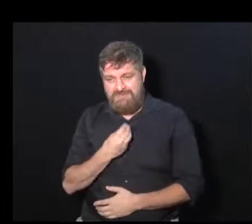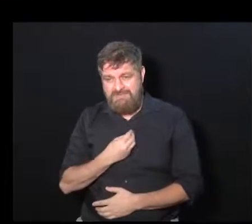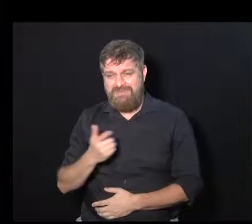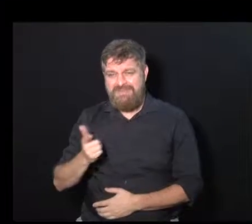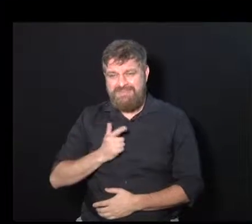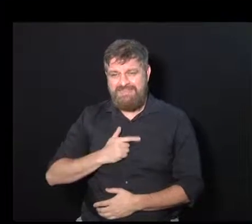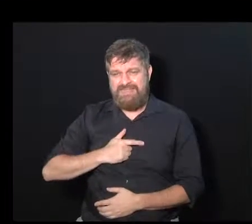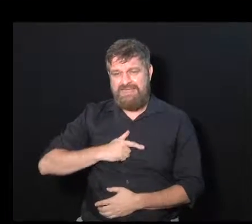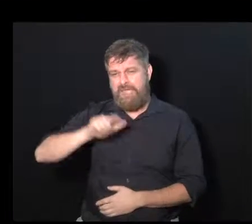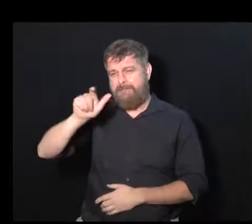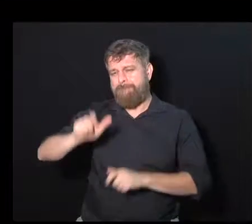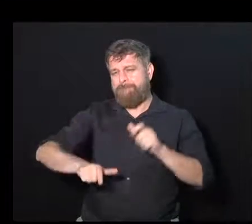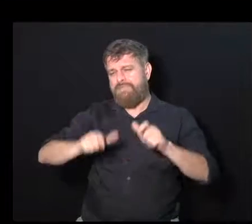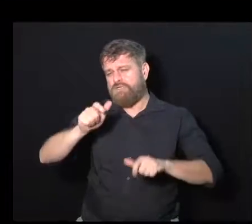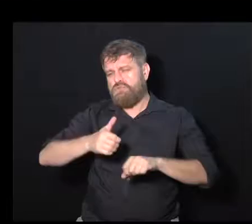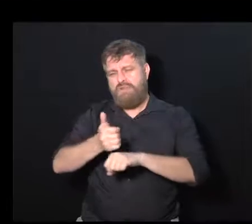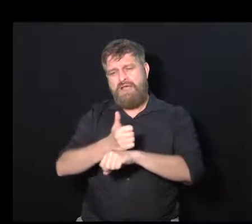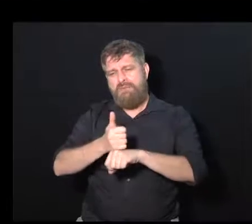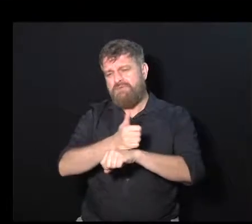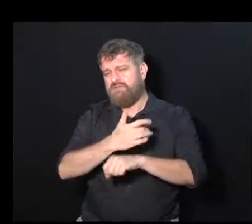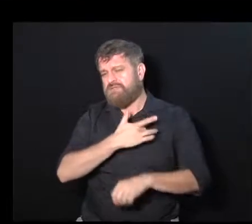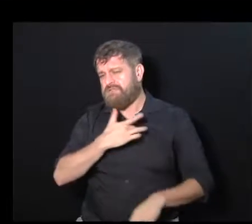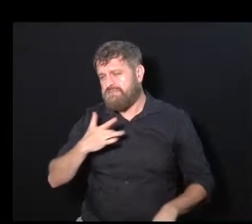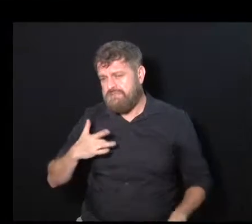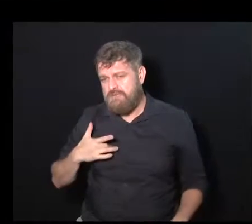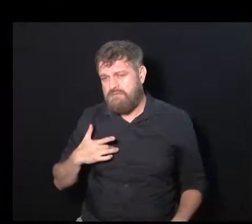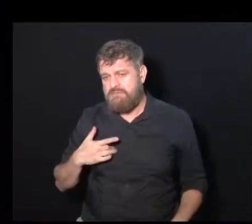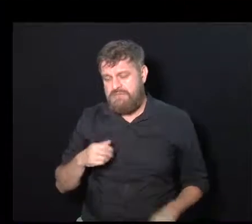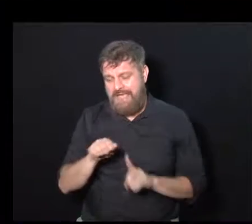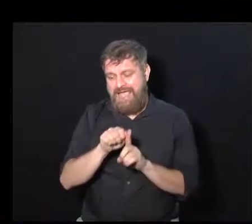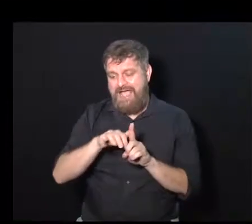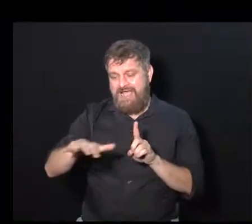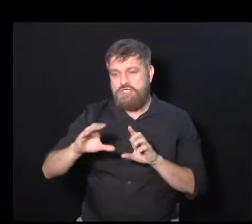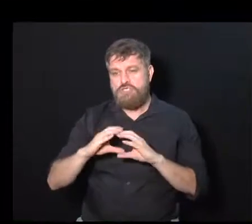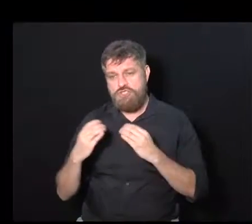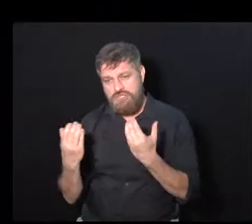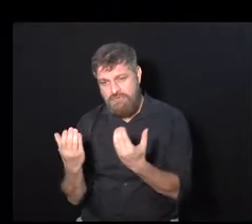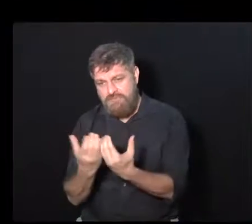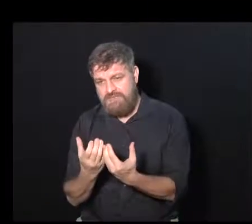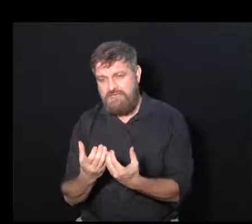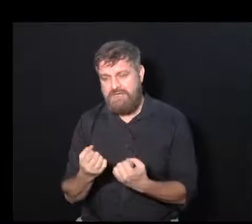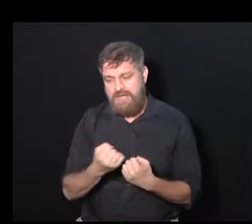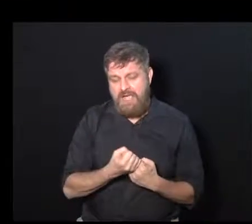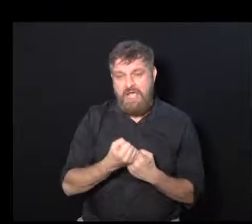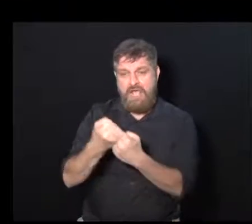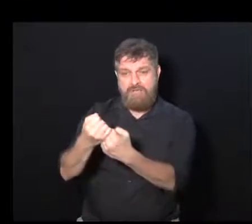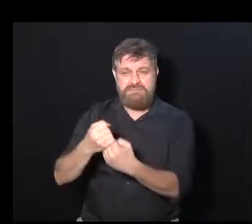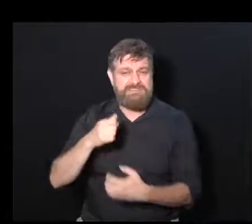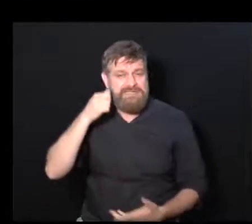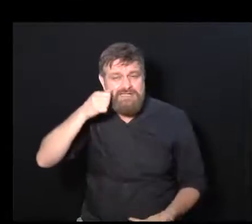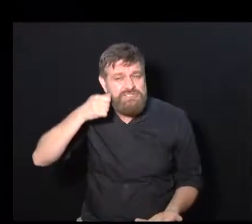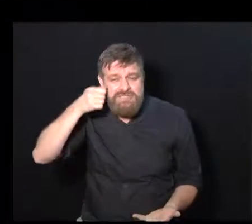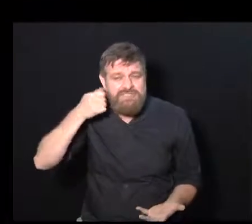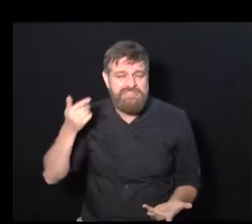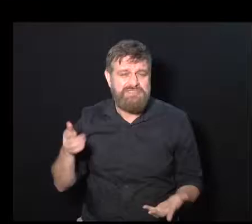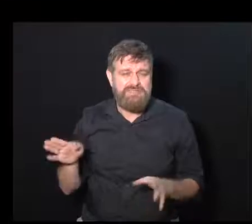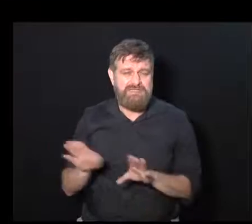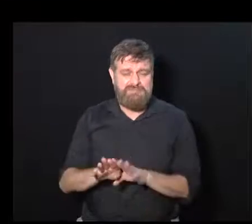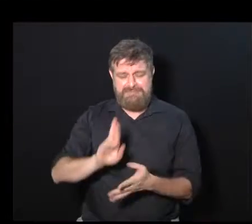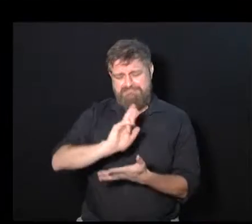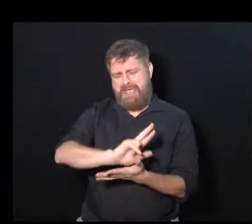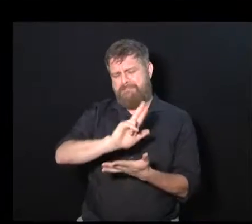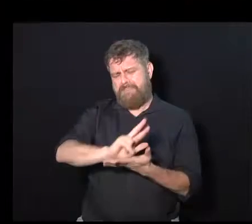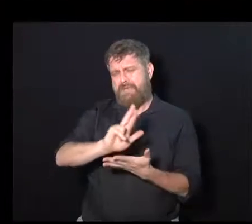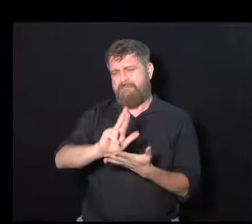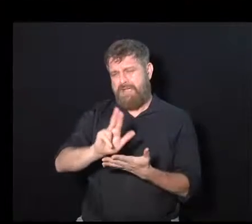tem muitos profissionais de saúde que são agente comunitário de saúde, auxiliar de dentista.